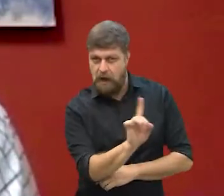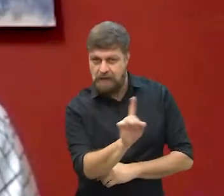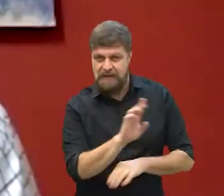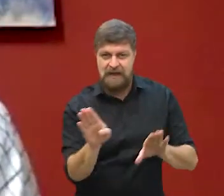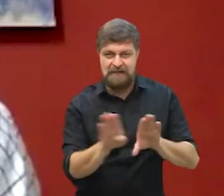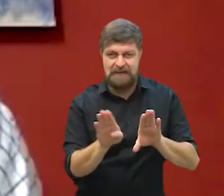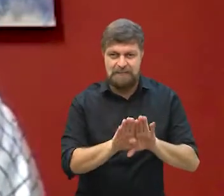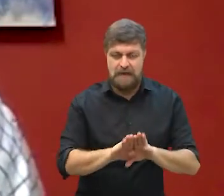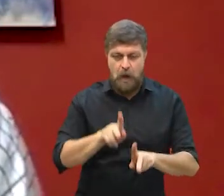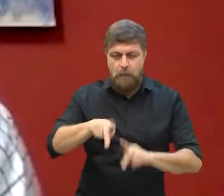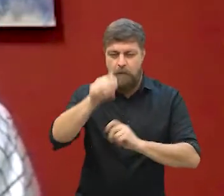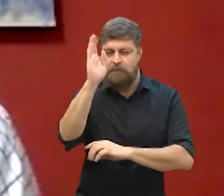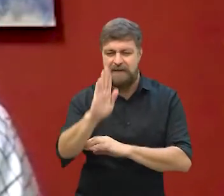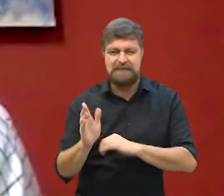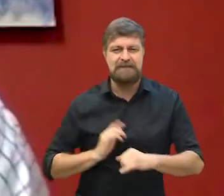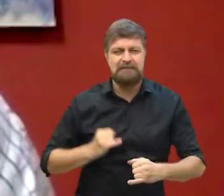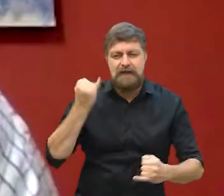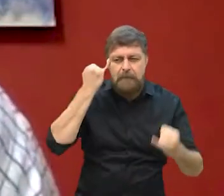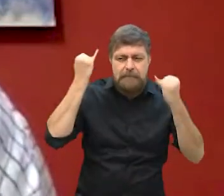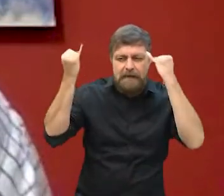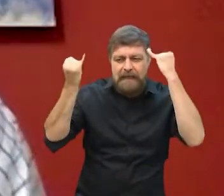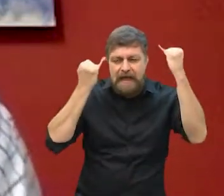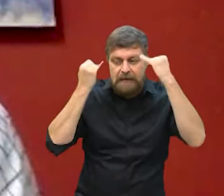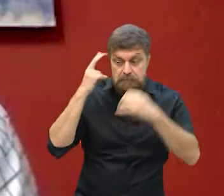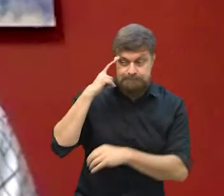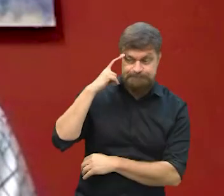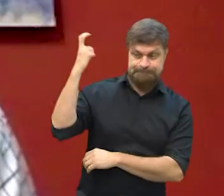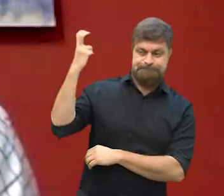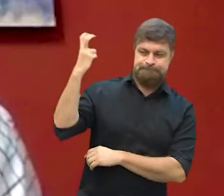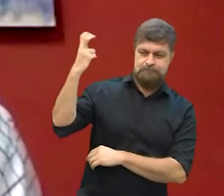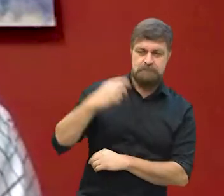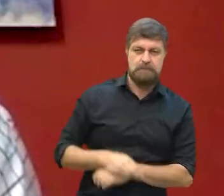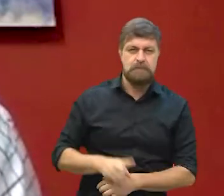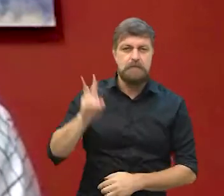ou em receita, o brasileiro sempre foi muito criativo. E naquela época,